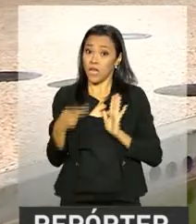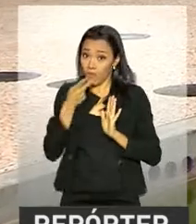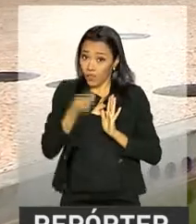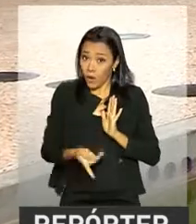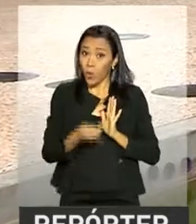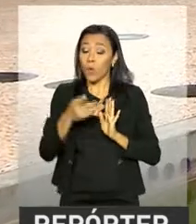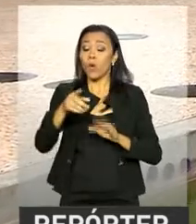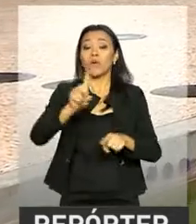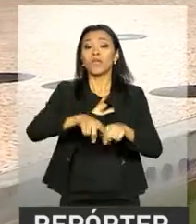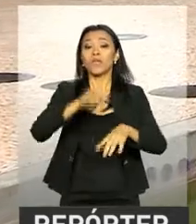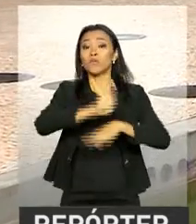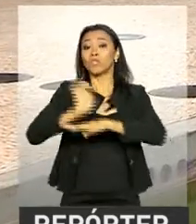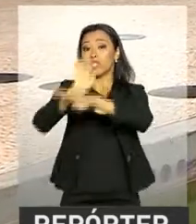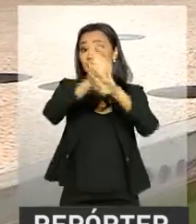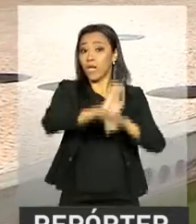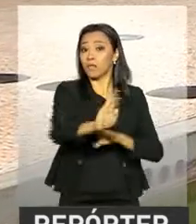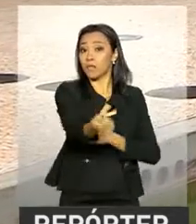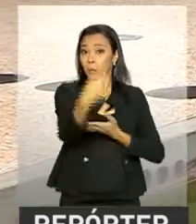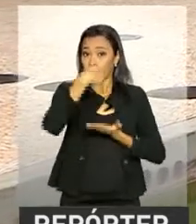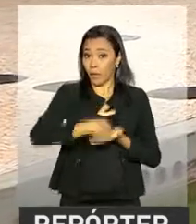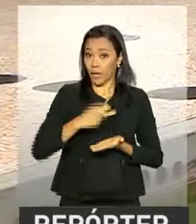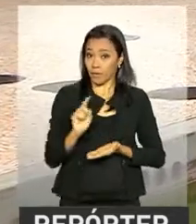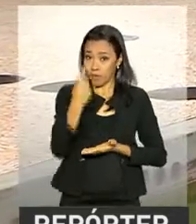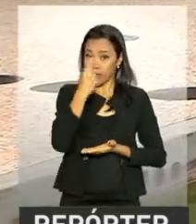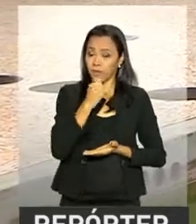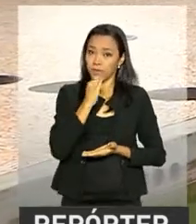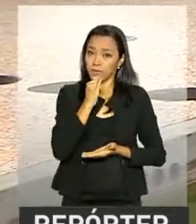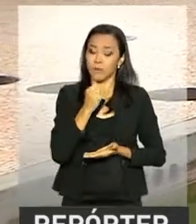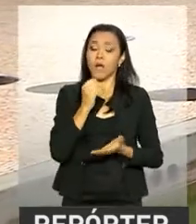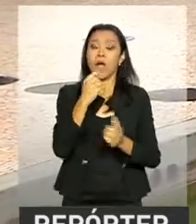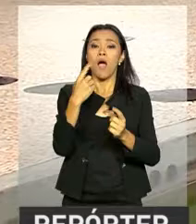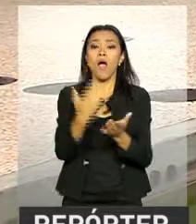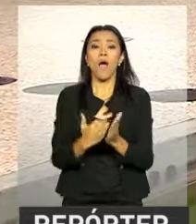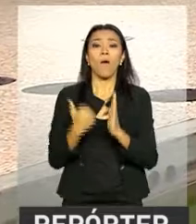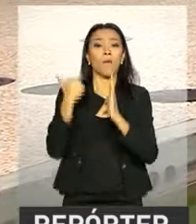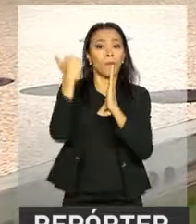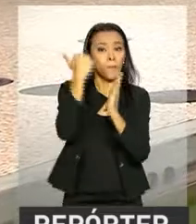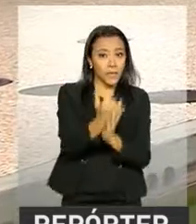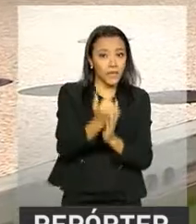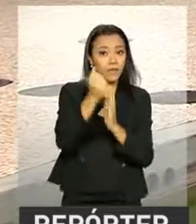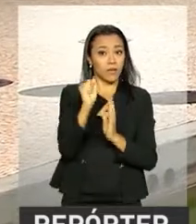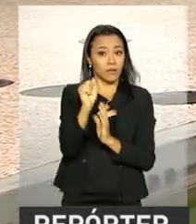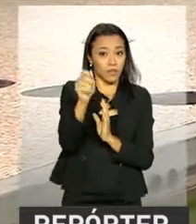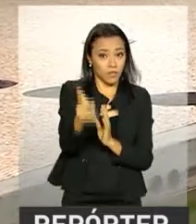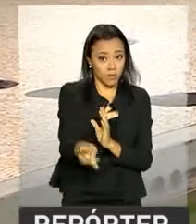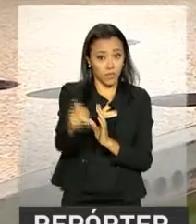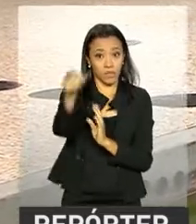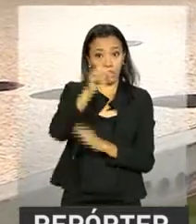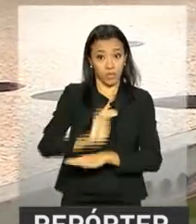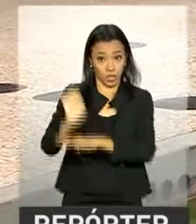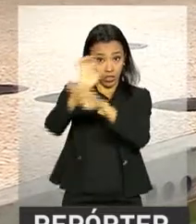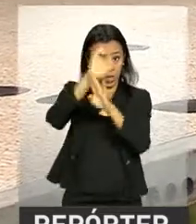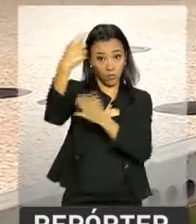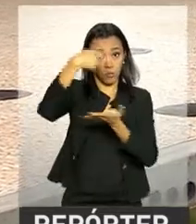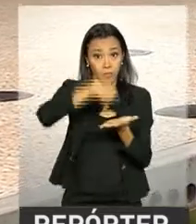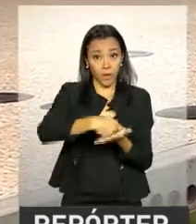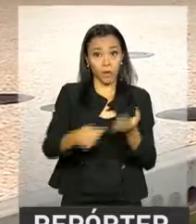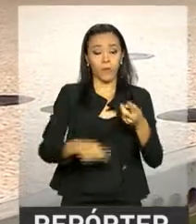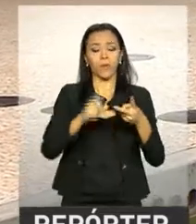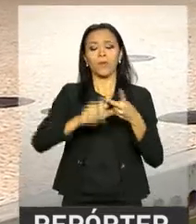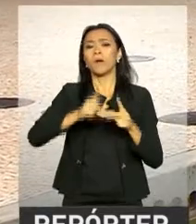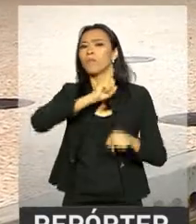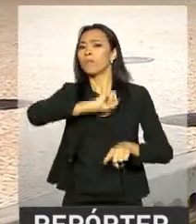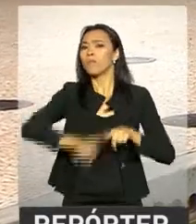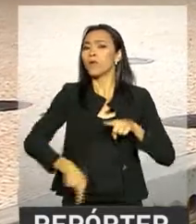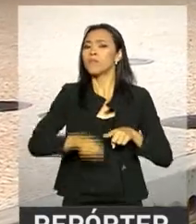estados previstas inicialmente como por exemplo o aumento da contribuição previdenciária paga por servidores estaduais ea proibição da criação